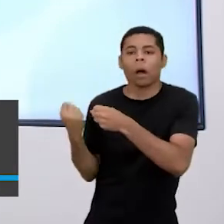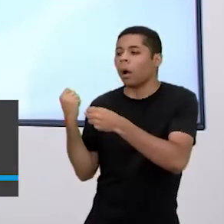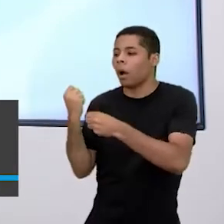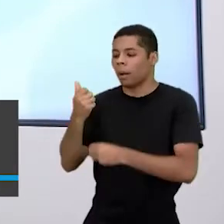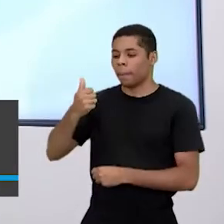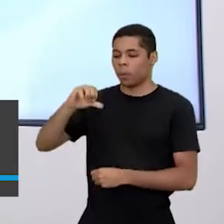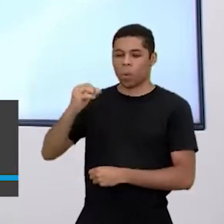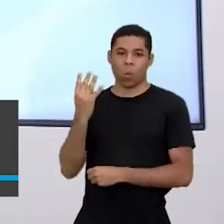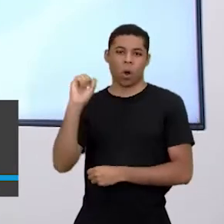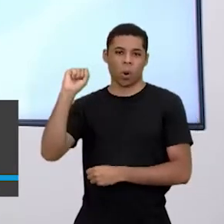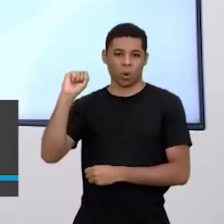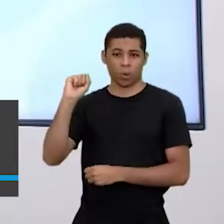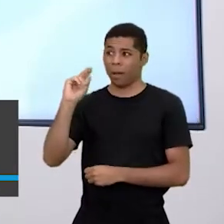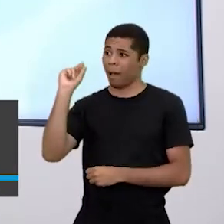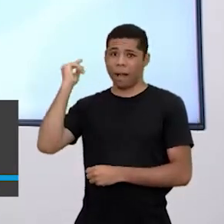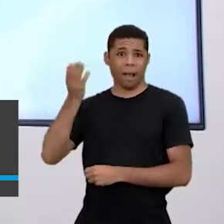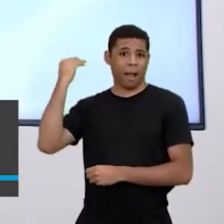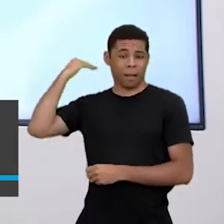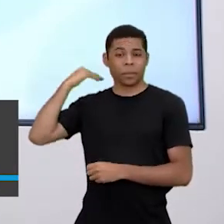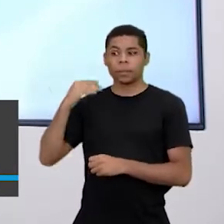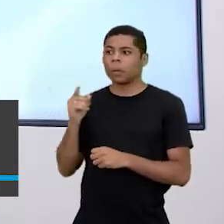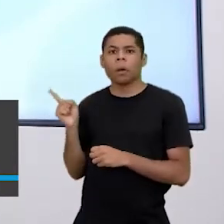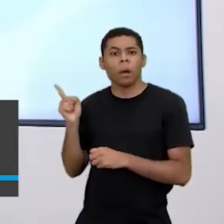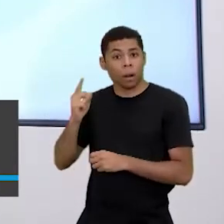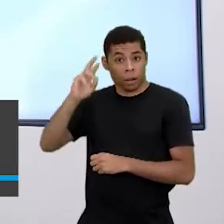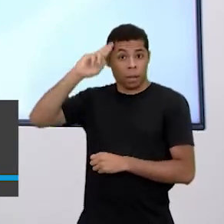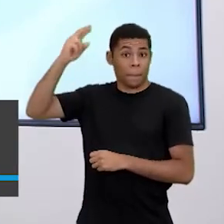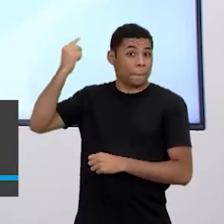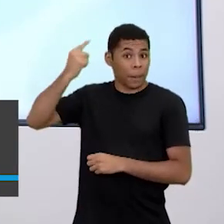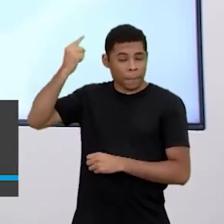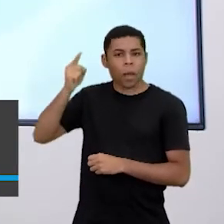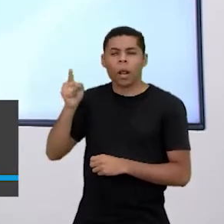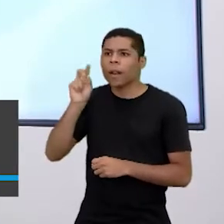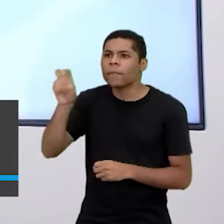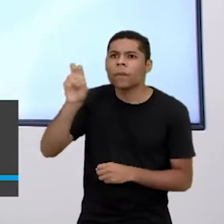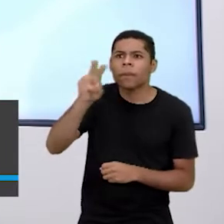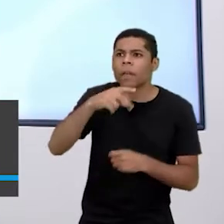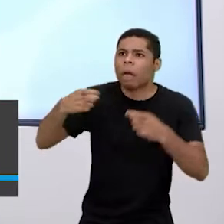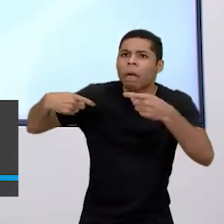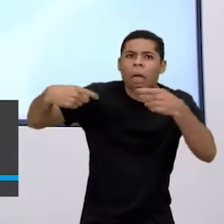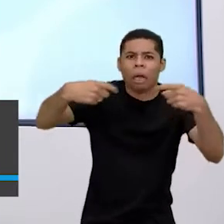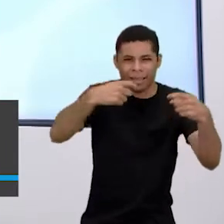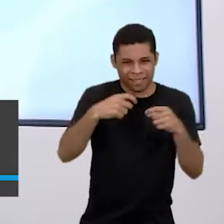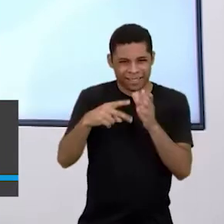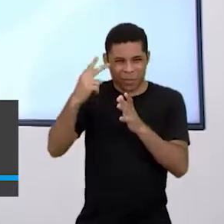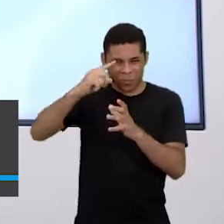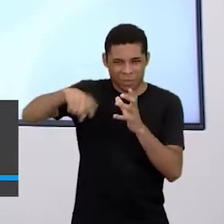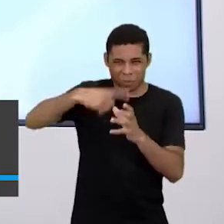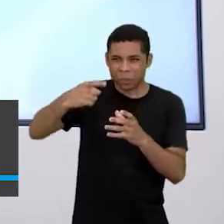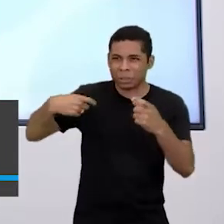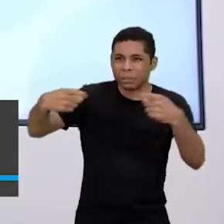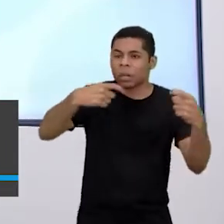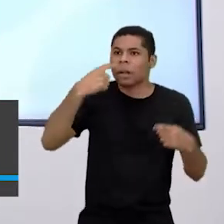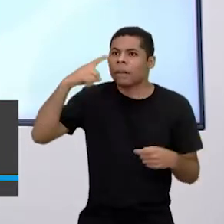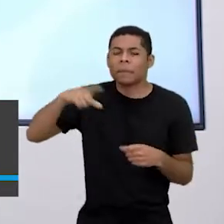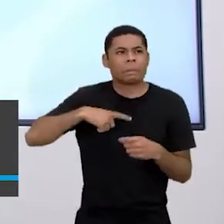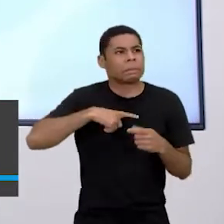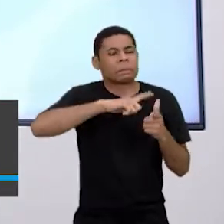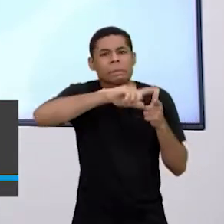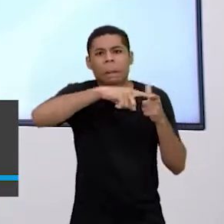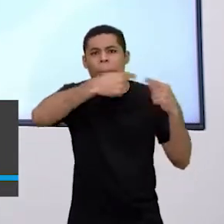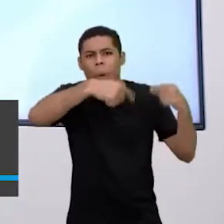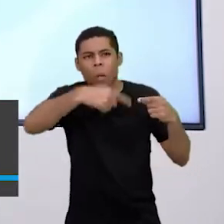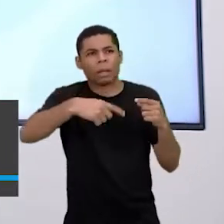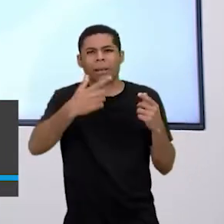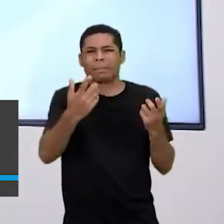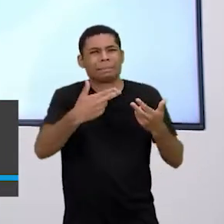ele estava vivendo ali o pós-guerra, né? Então ele estava vivendo a ascensão ali de um extremismo político. E